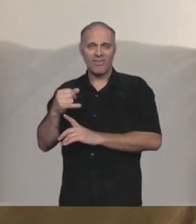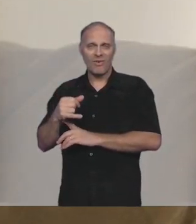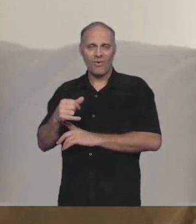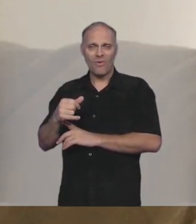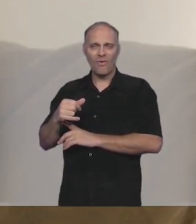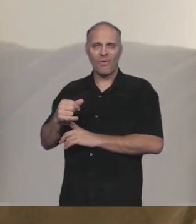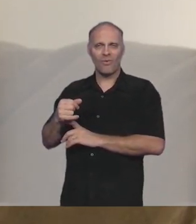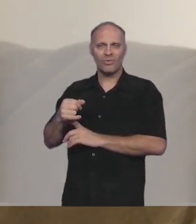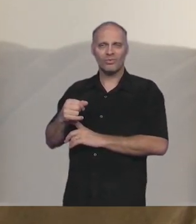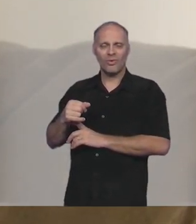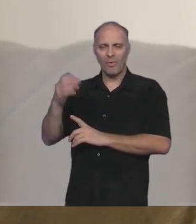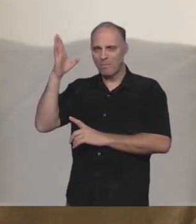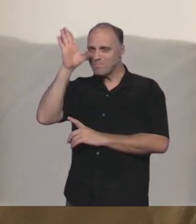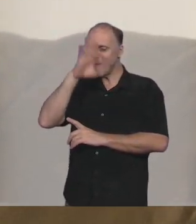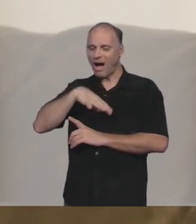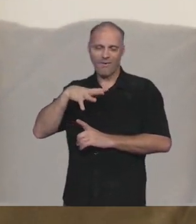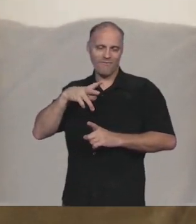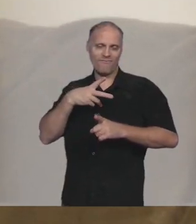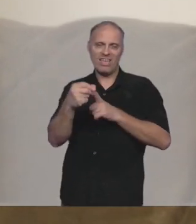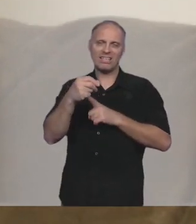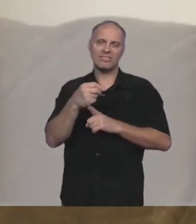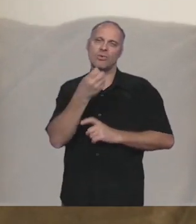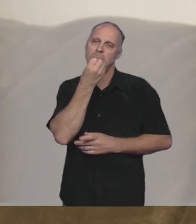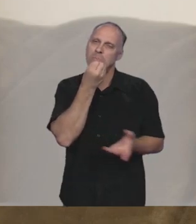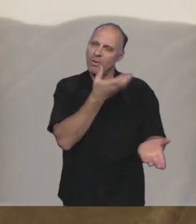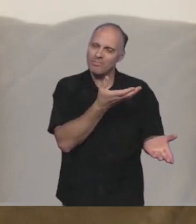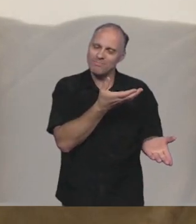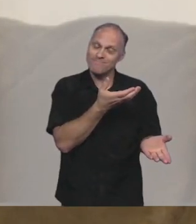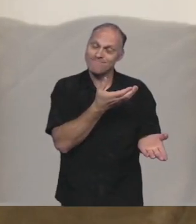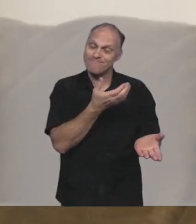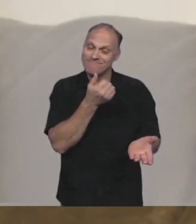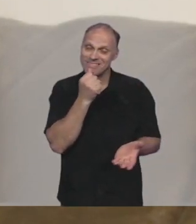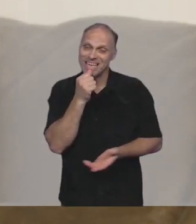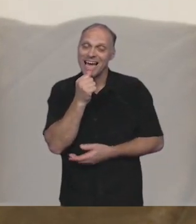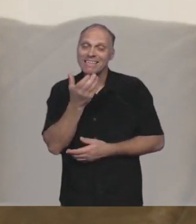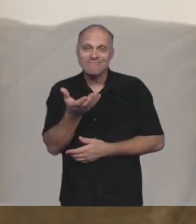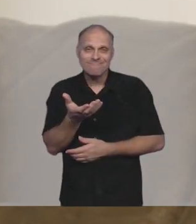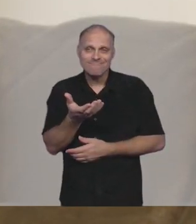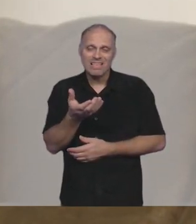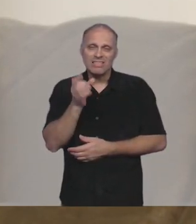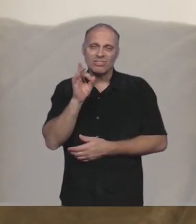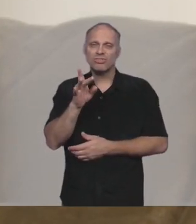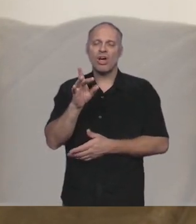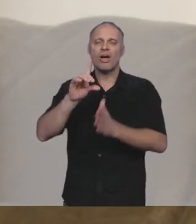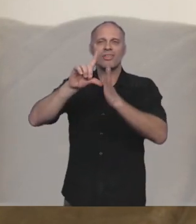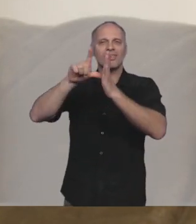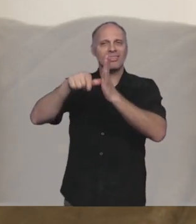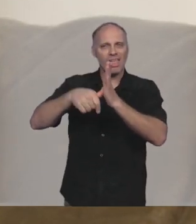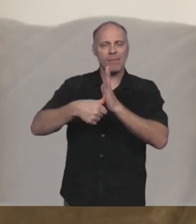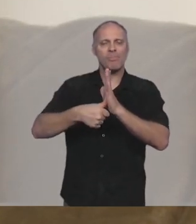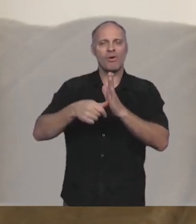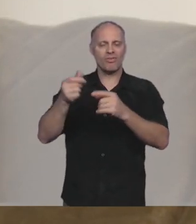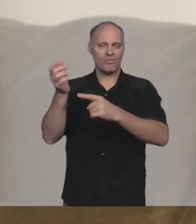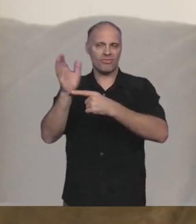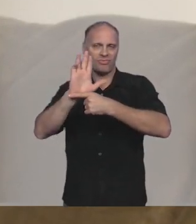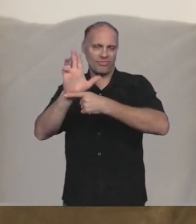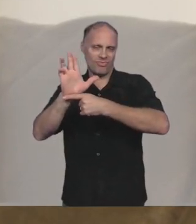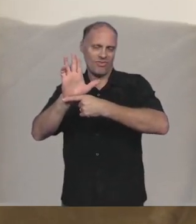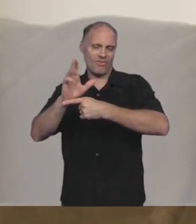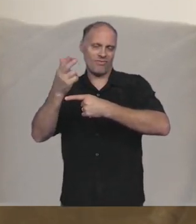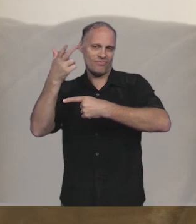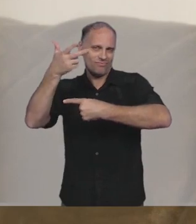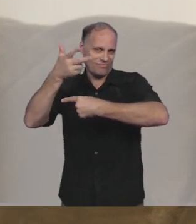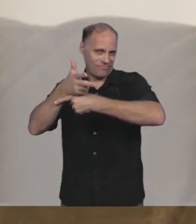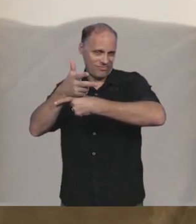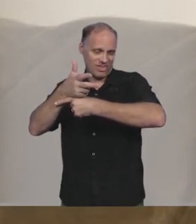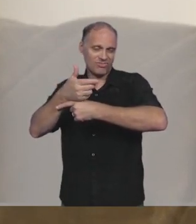O pessoal pode depois aí no vídeo, se for para edição, dizer que o Leandro tá louco, mas se não me engano é isso, eu assisti há muitos